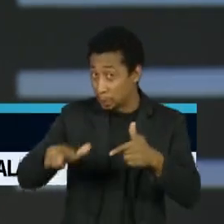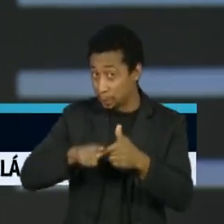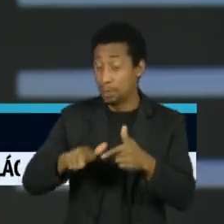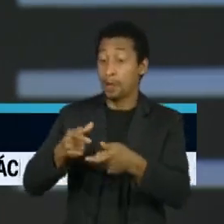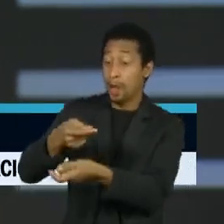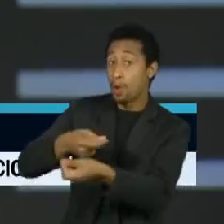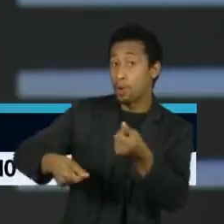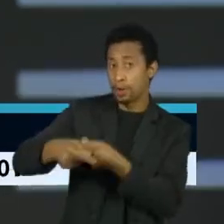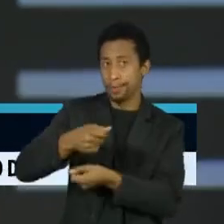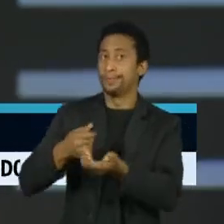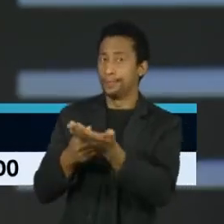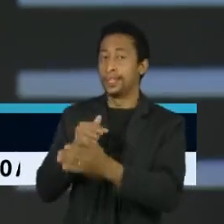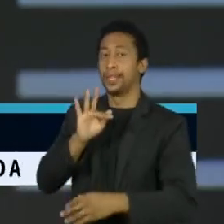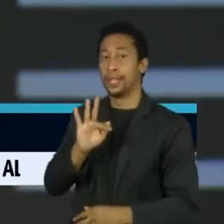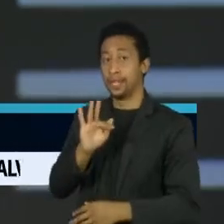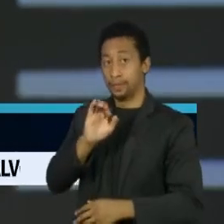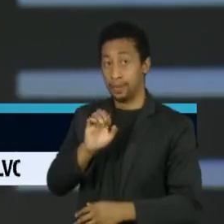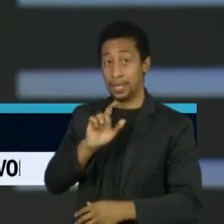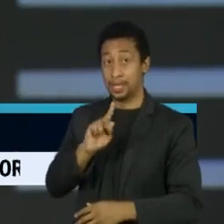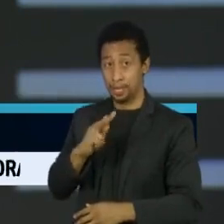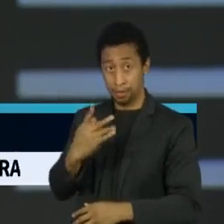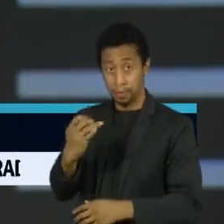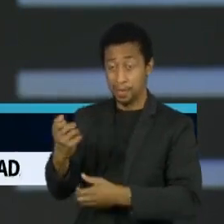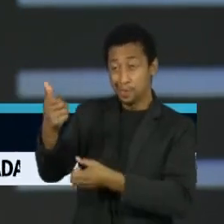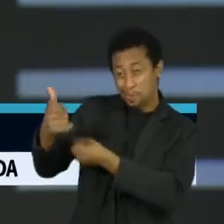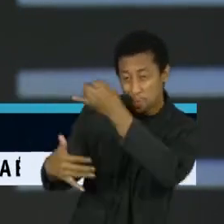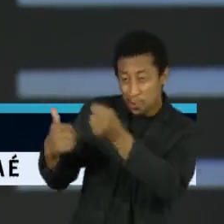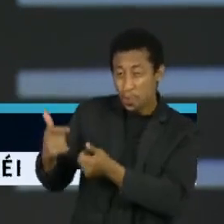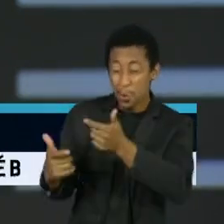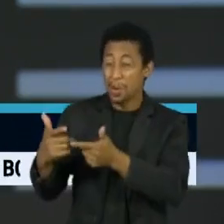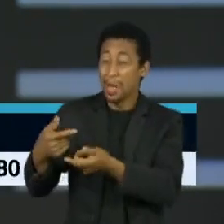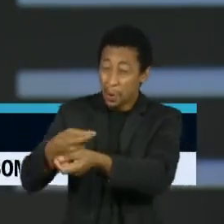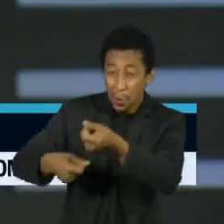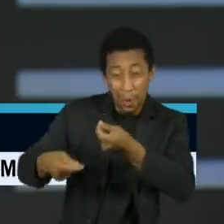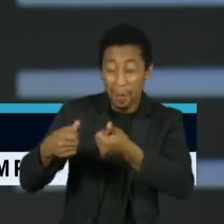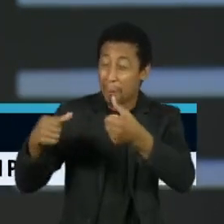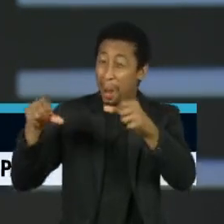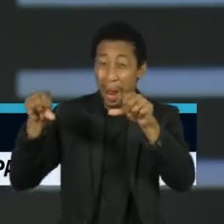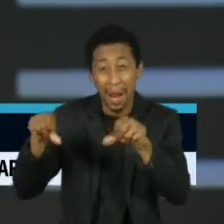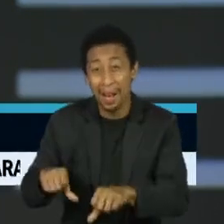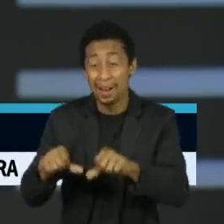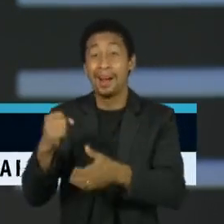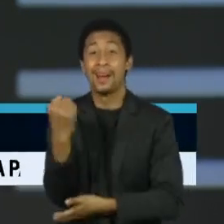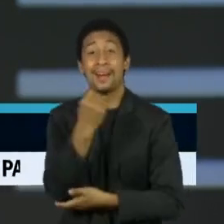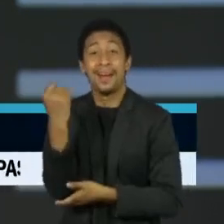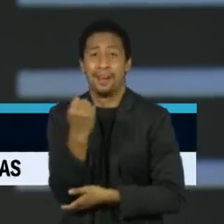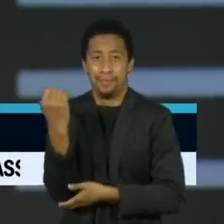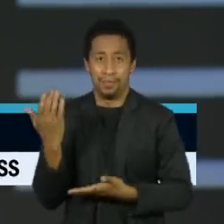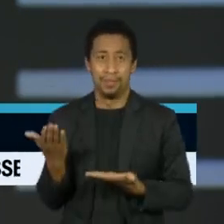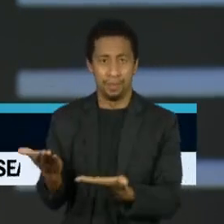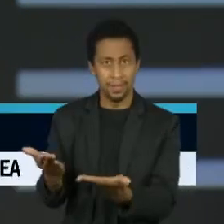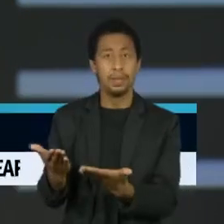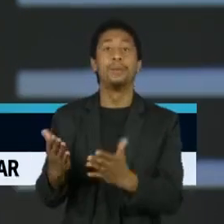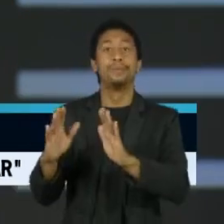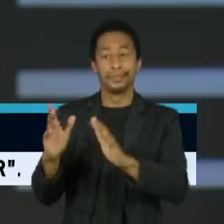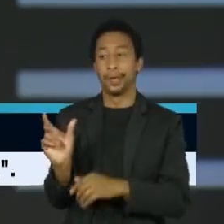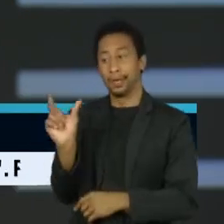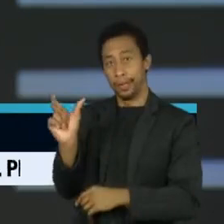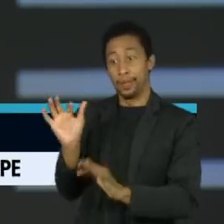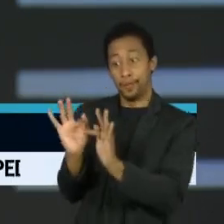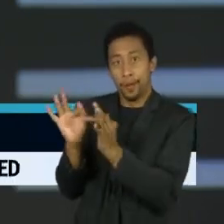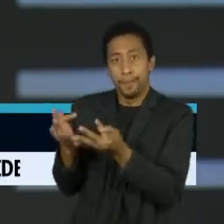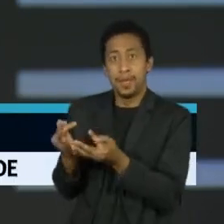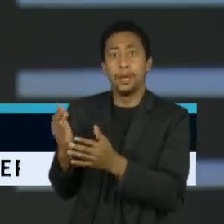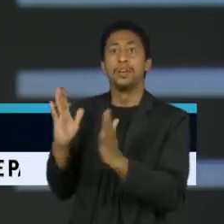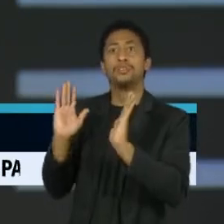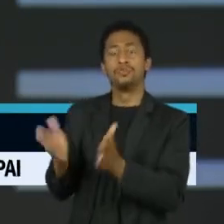que o Felipe Salto, com muita propriedade, apresentou, que é o mais grave, né? Porque, de um lado, está destruindo um programa que já existe há mais